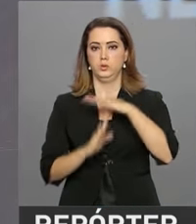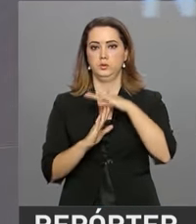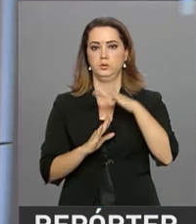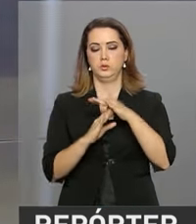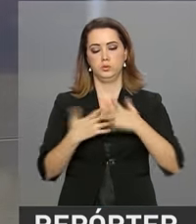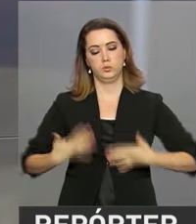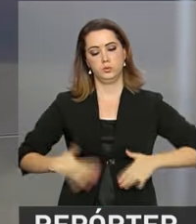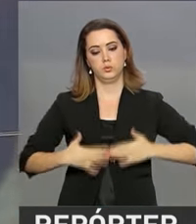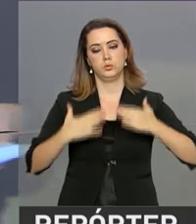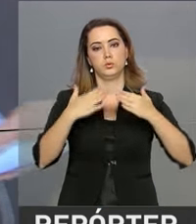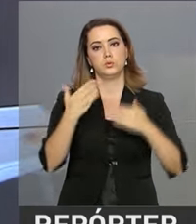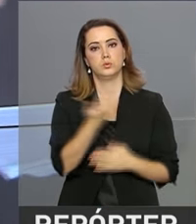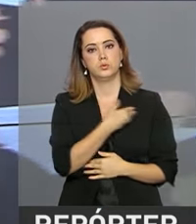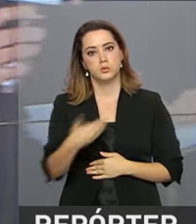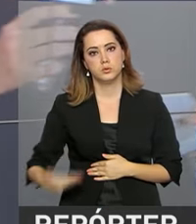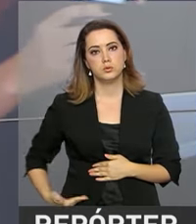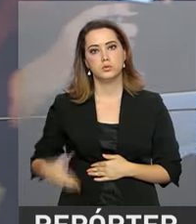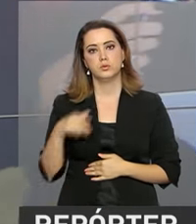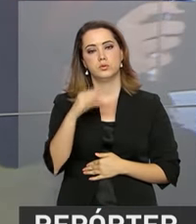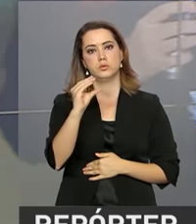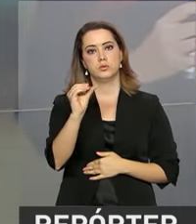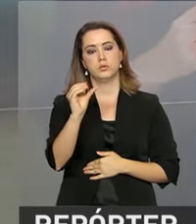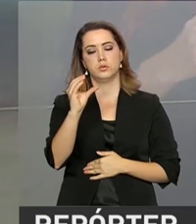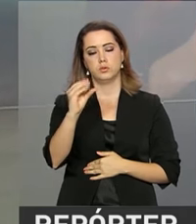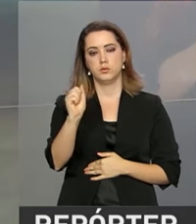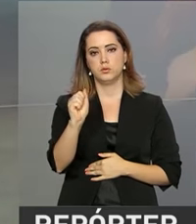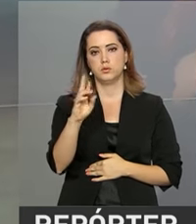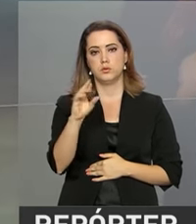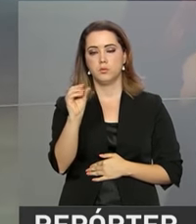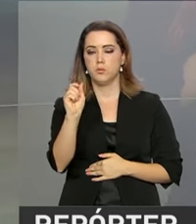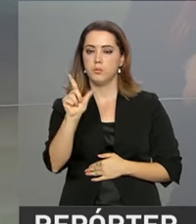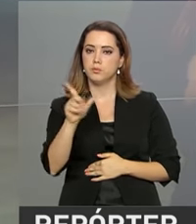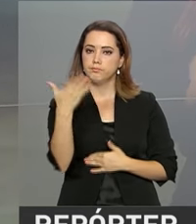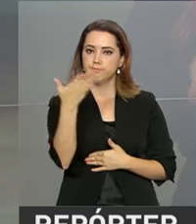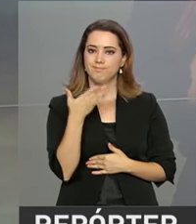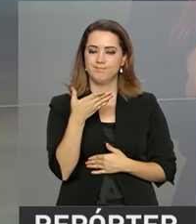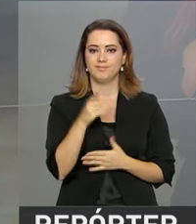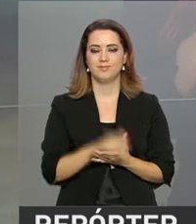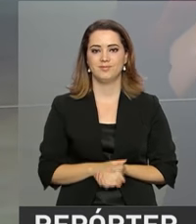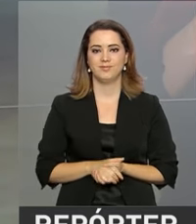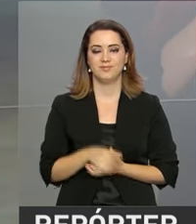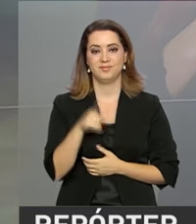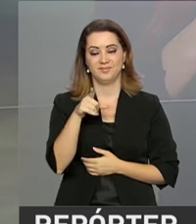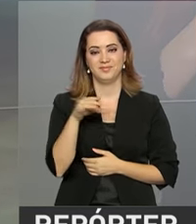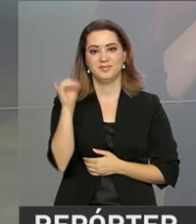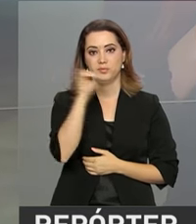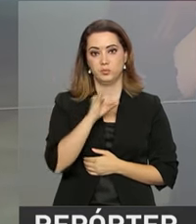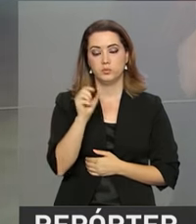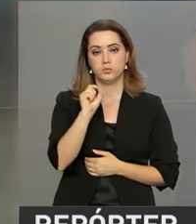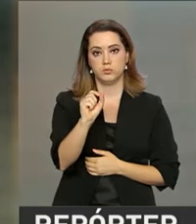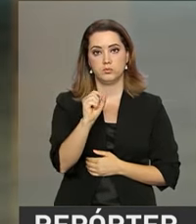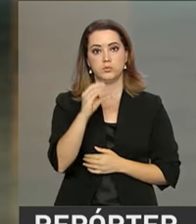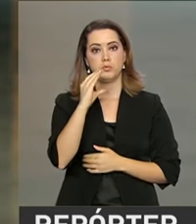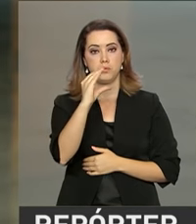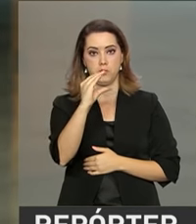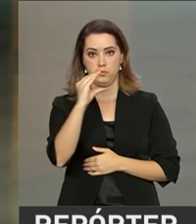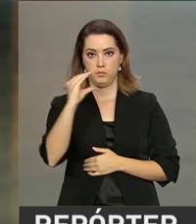com a repórter Carolina Becker, que tem os detalhes sobre esse assunto. Carolina. Olá novamente, Zé. A CCJ